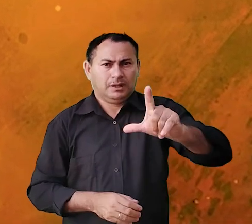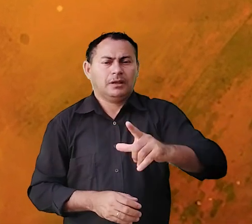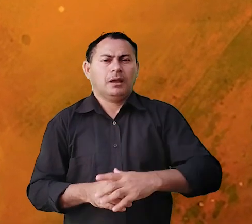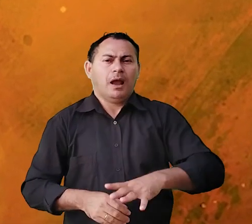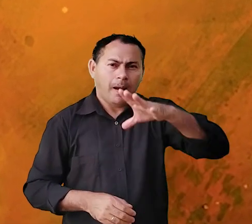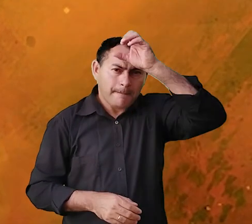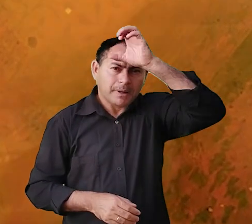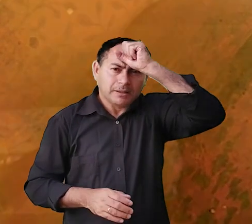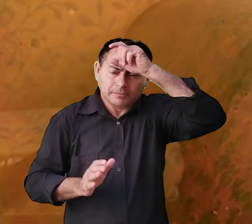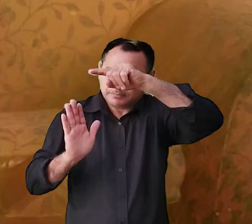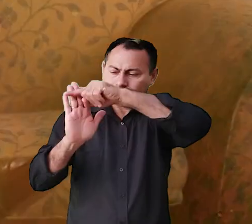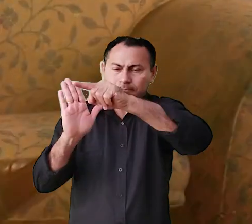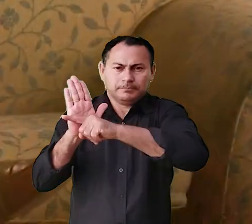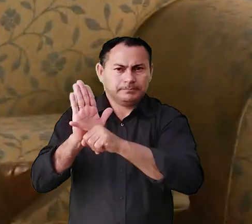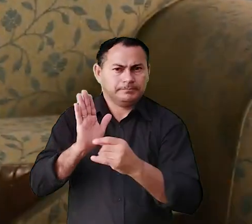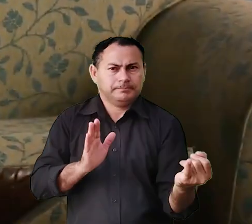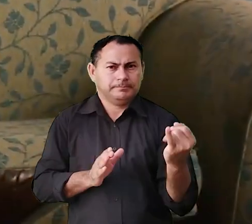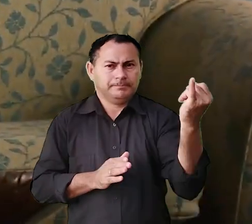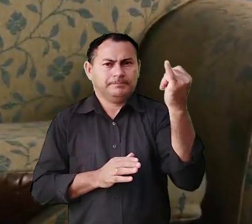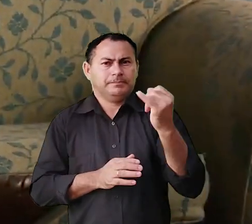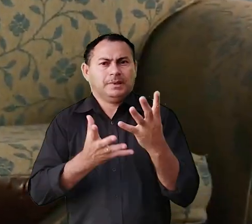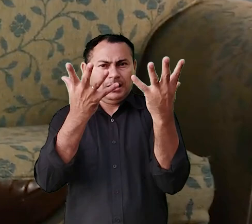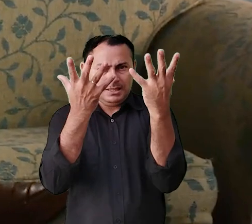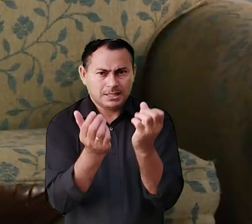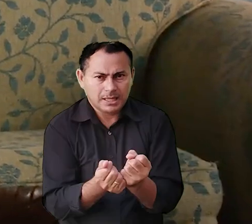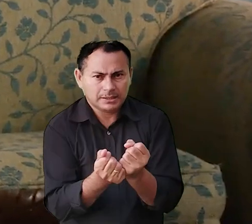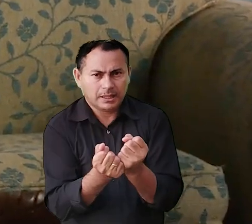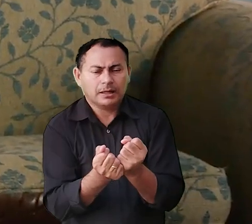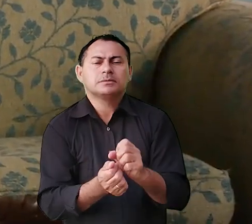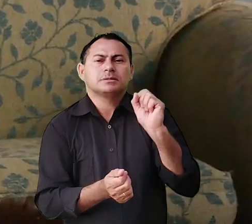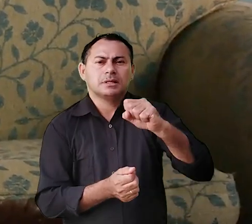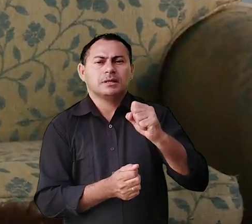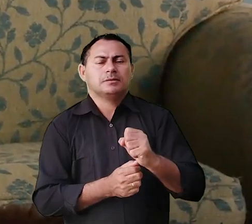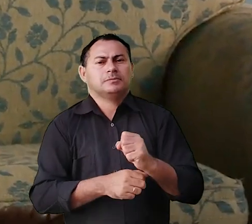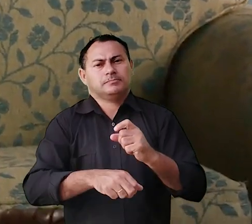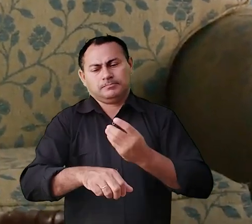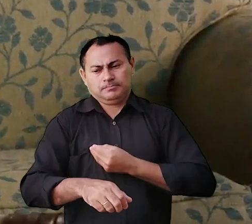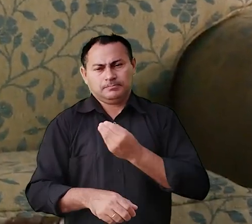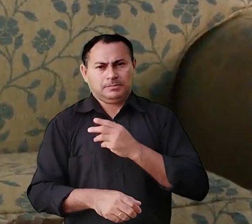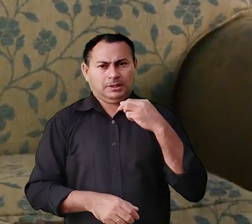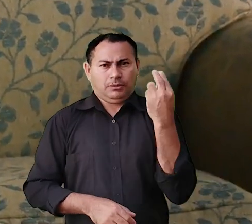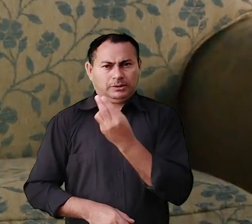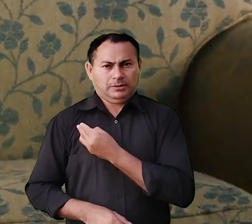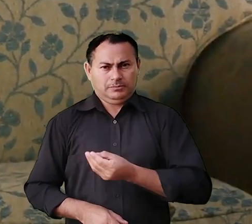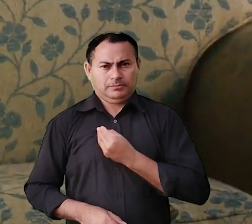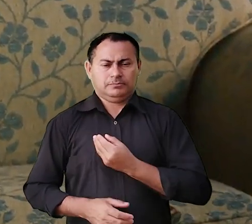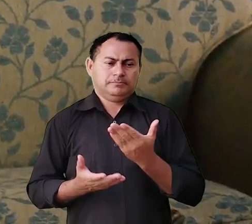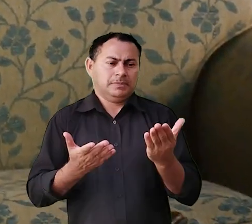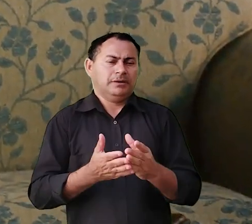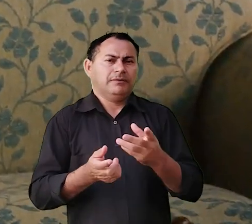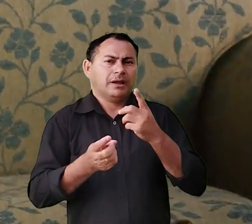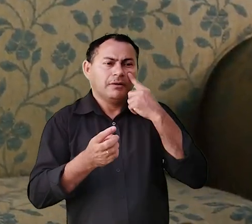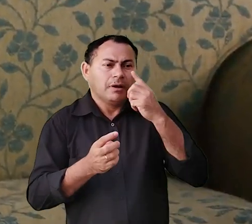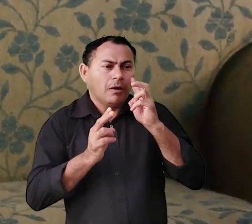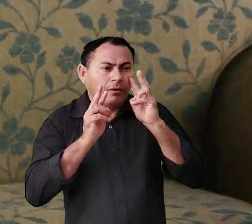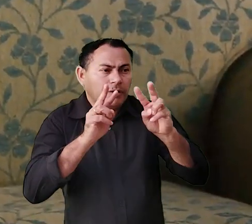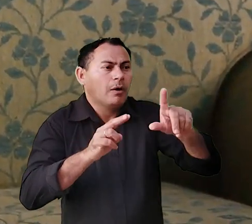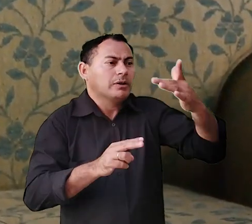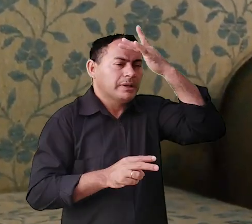Joel aprendemos a receita importante de aceitarmos, sim, as circunstâncias em nossas vidas